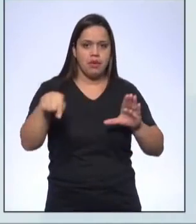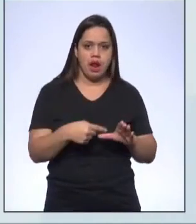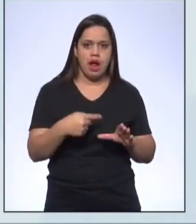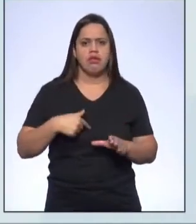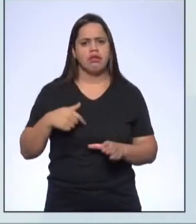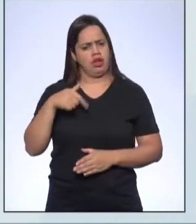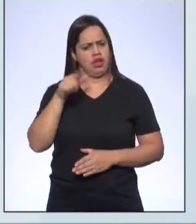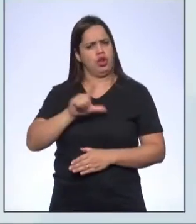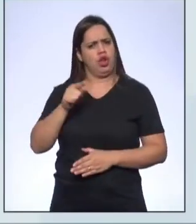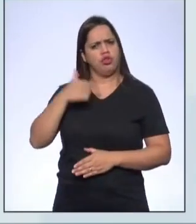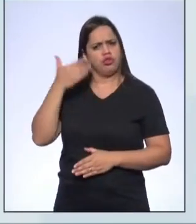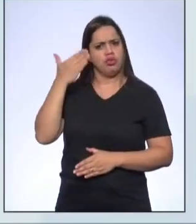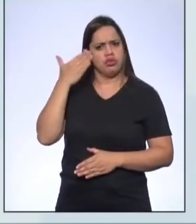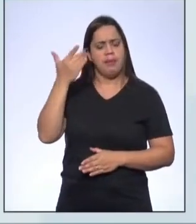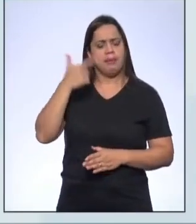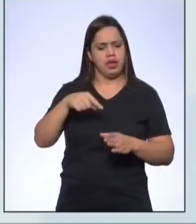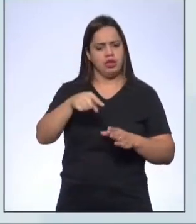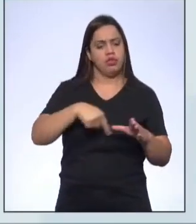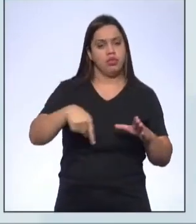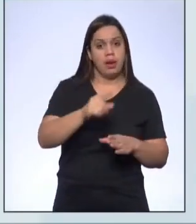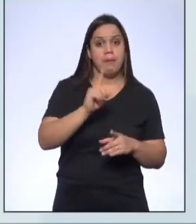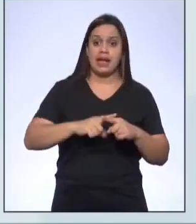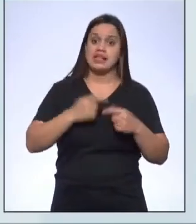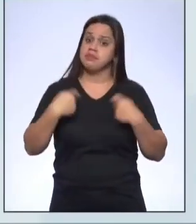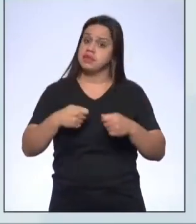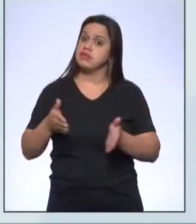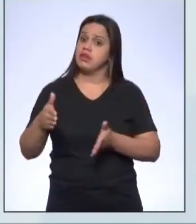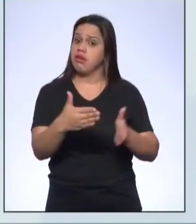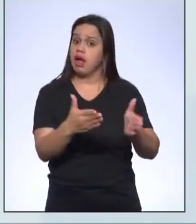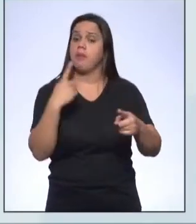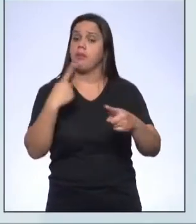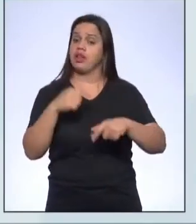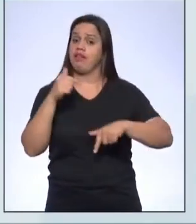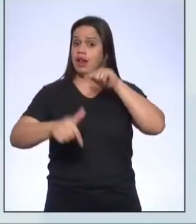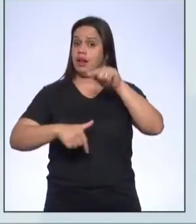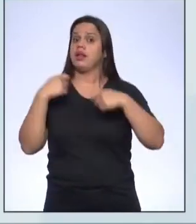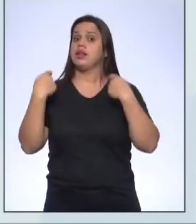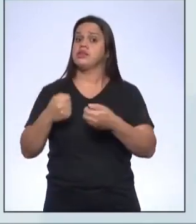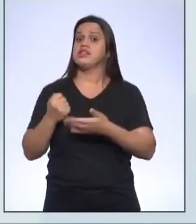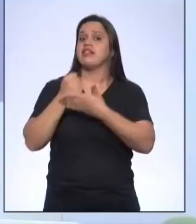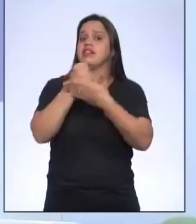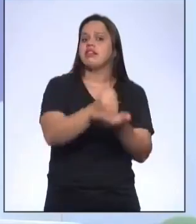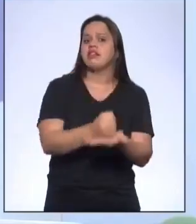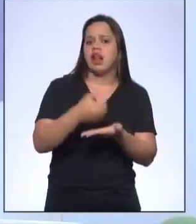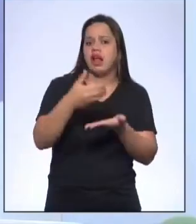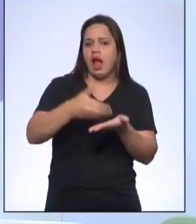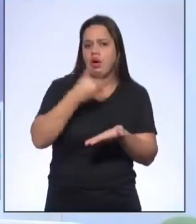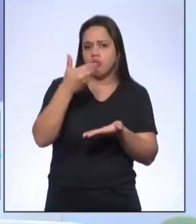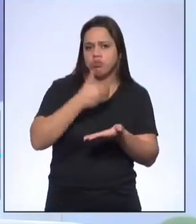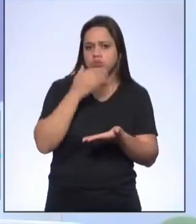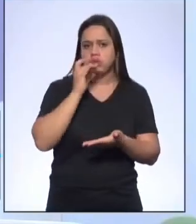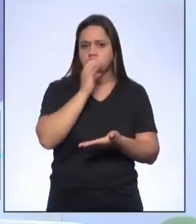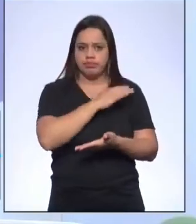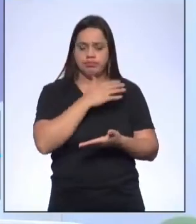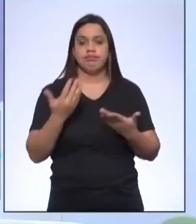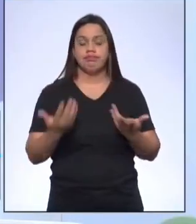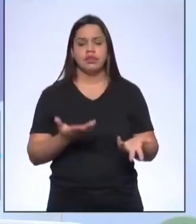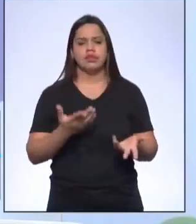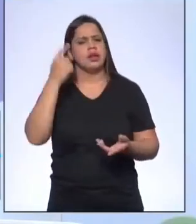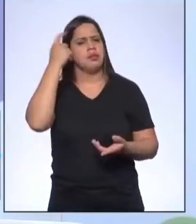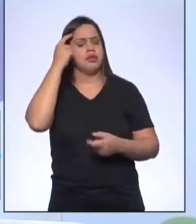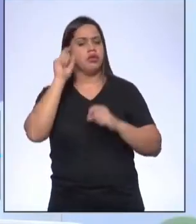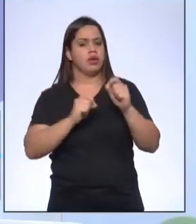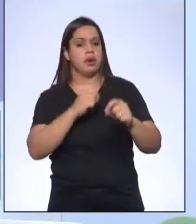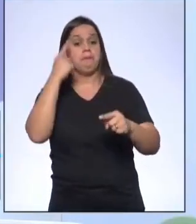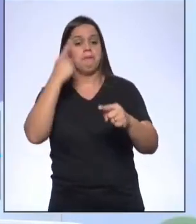tive que passar por lá porque estava trabalhando e tinha que entregar uma quentinha. Então, ele diz, o argumento dele é, por que